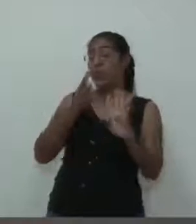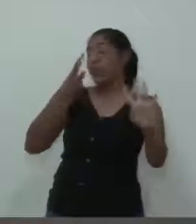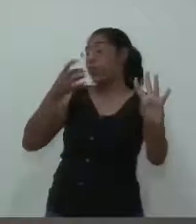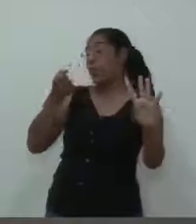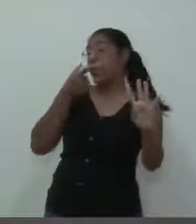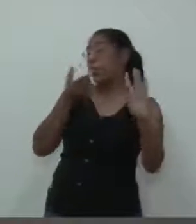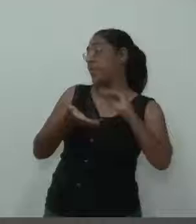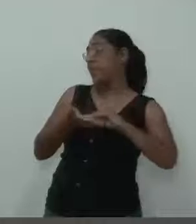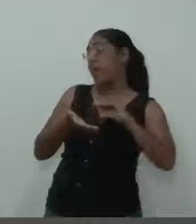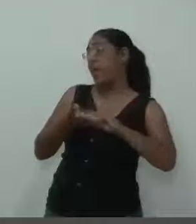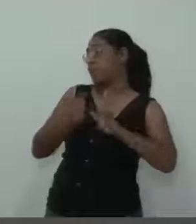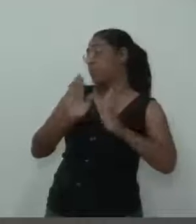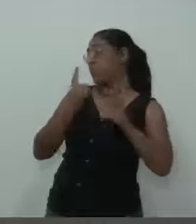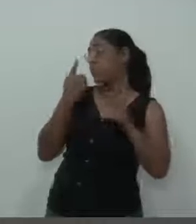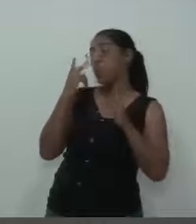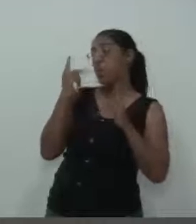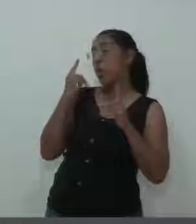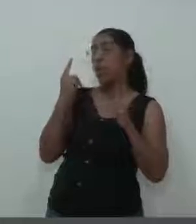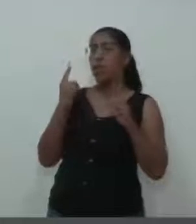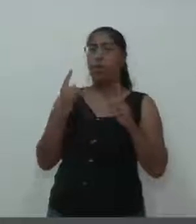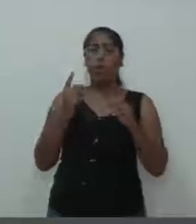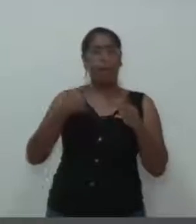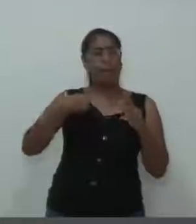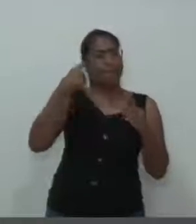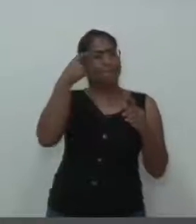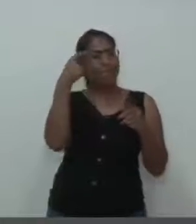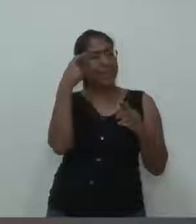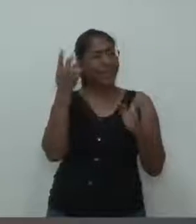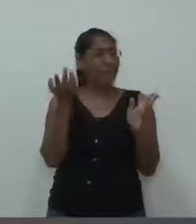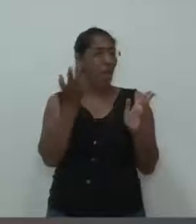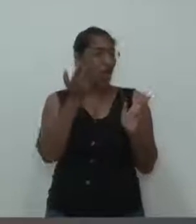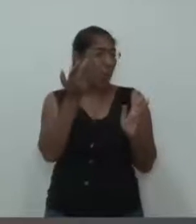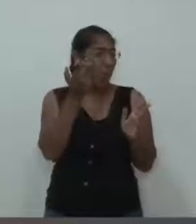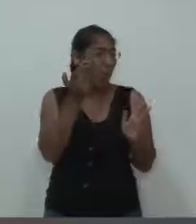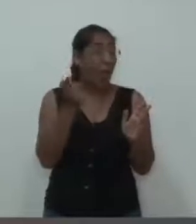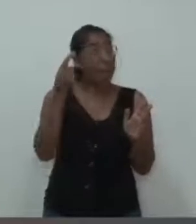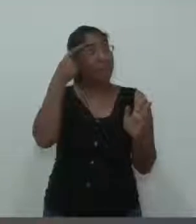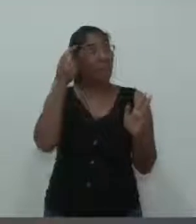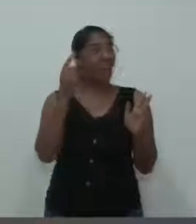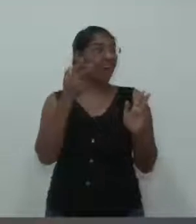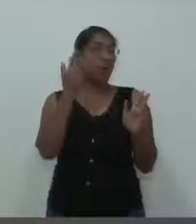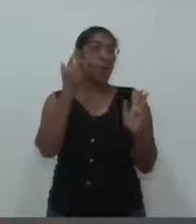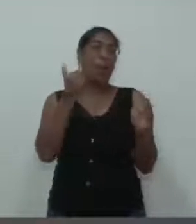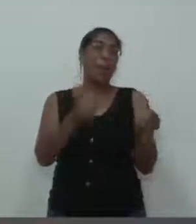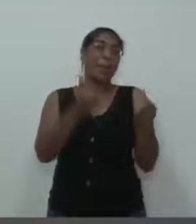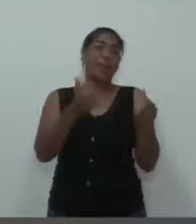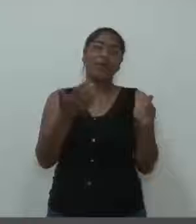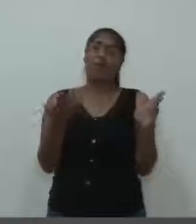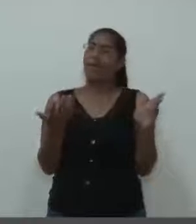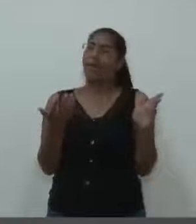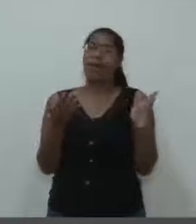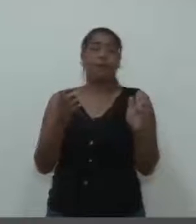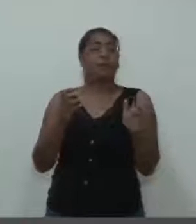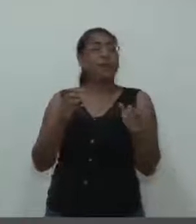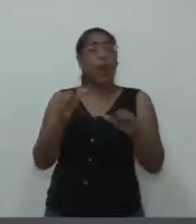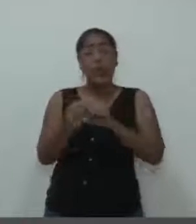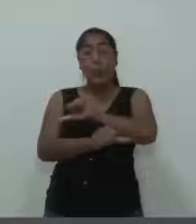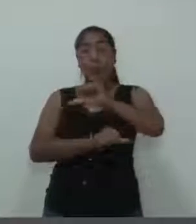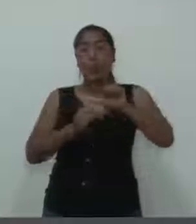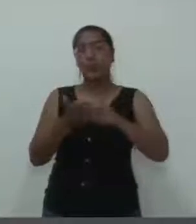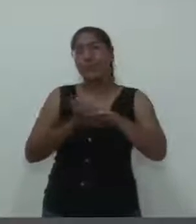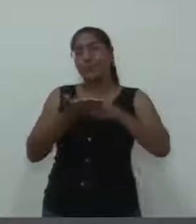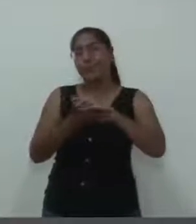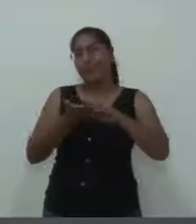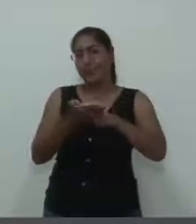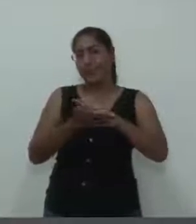se acomoda a achar que a nossa já está bem, a gente perde uma oportunidade. Ele dá outras dicas. Uma ordem social e